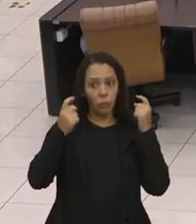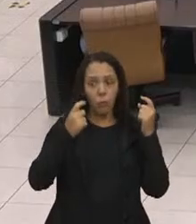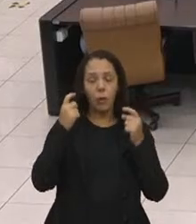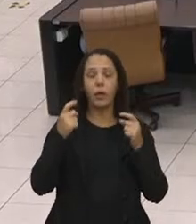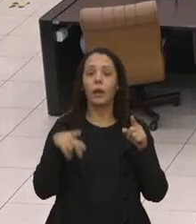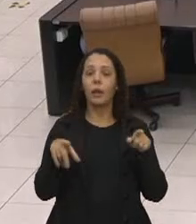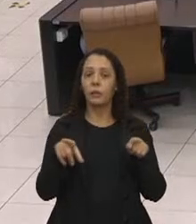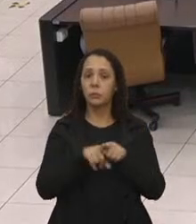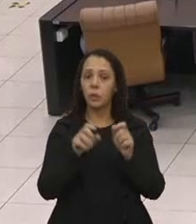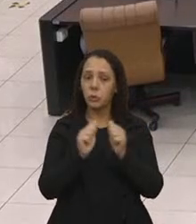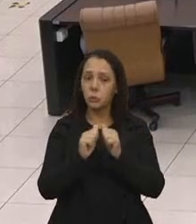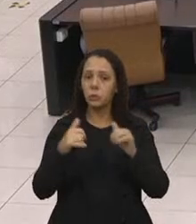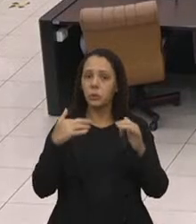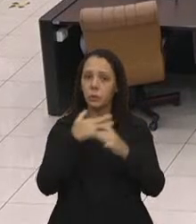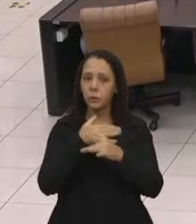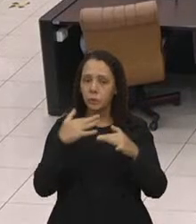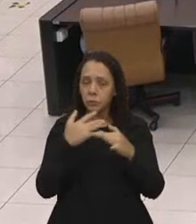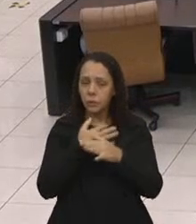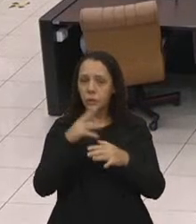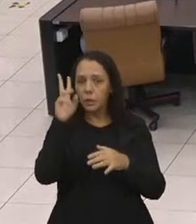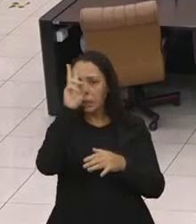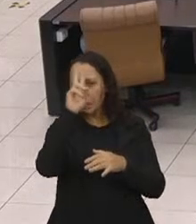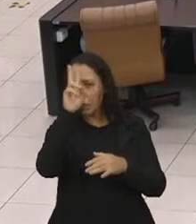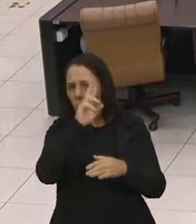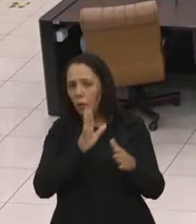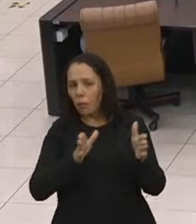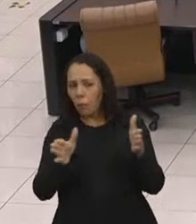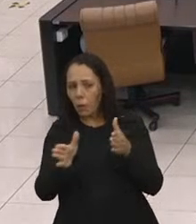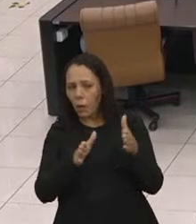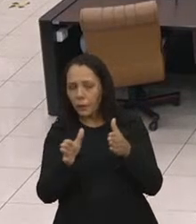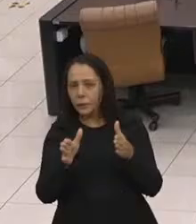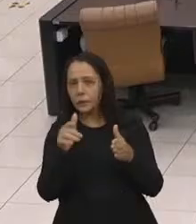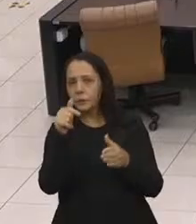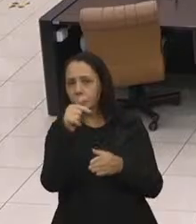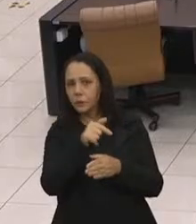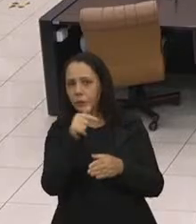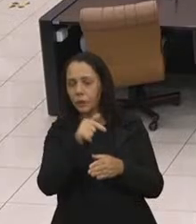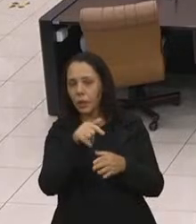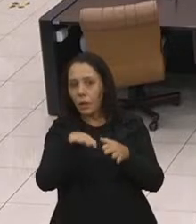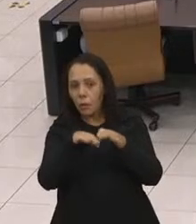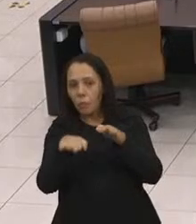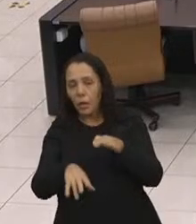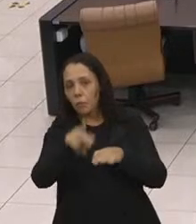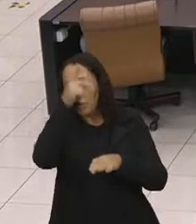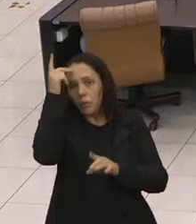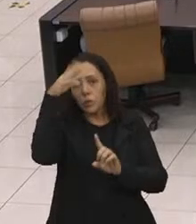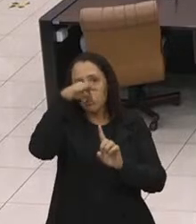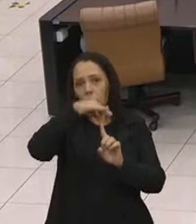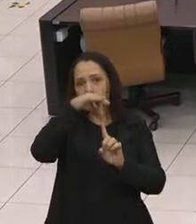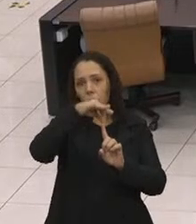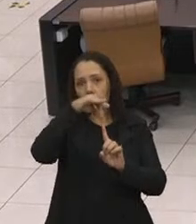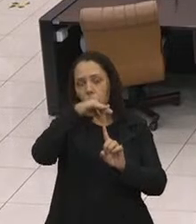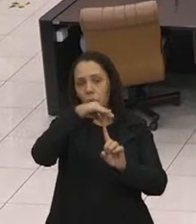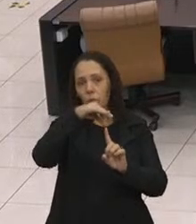começo, né, aquele acesso, aquele bico lá embaixo para quem descia no ponto de ônibus do